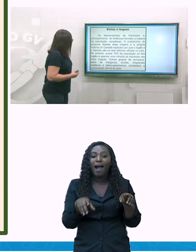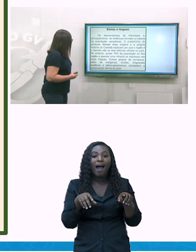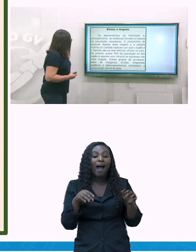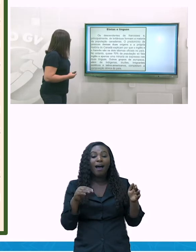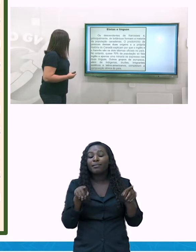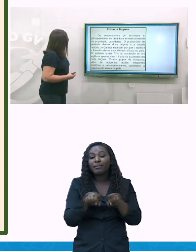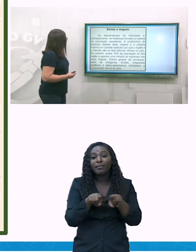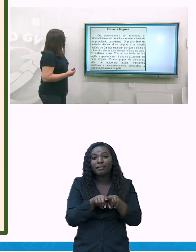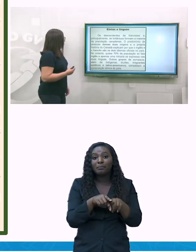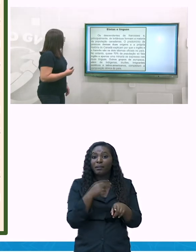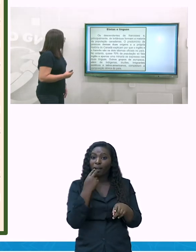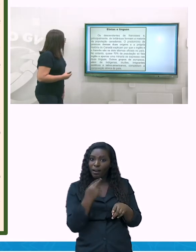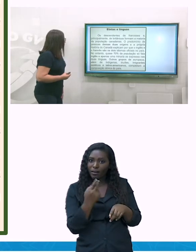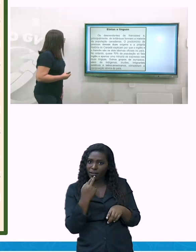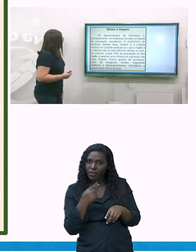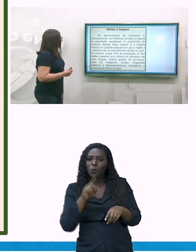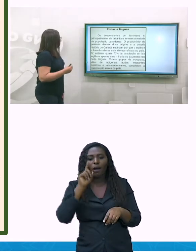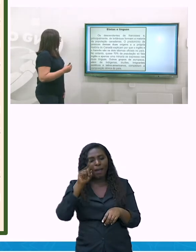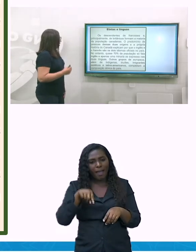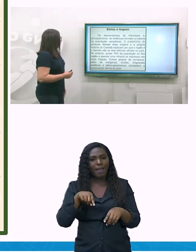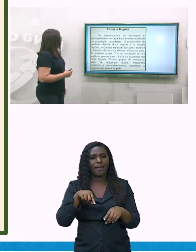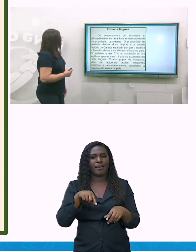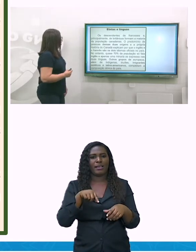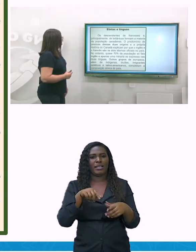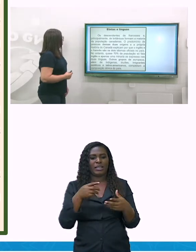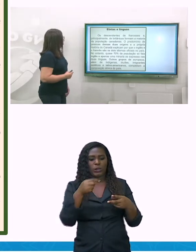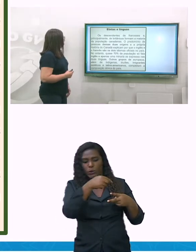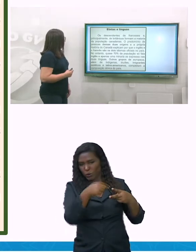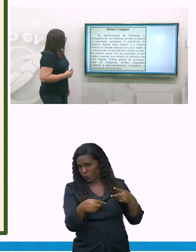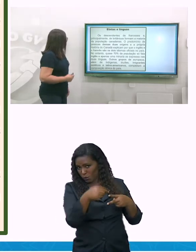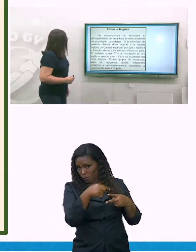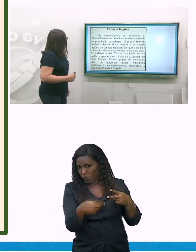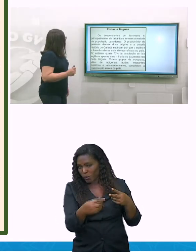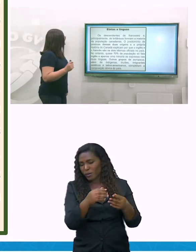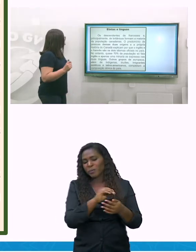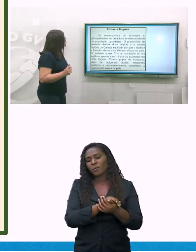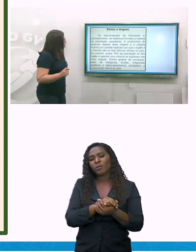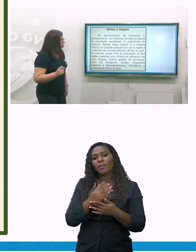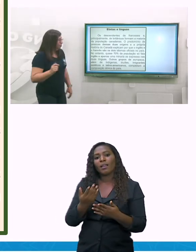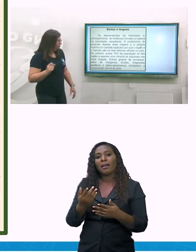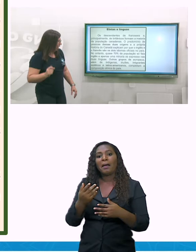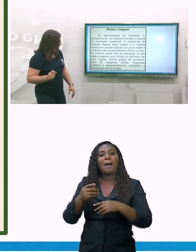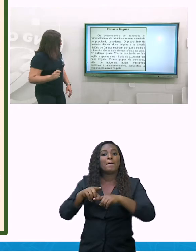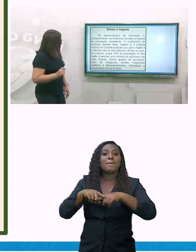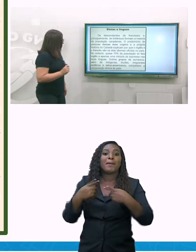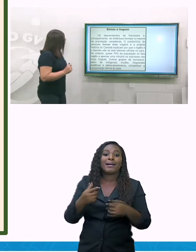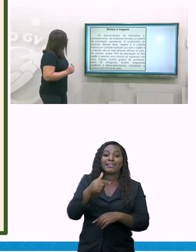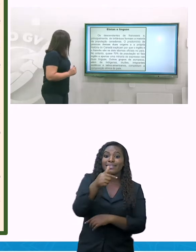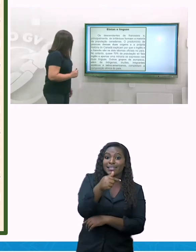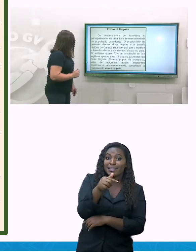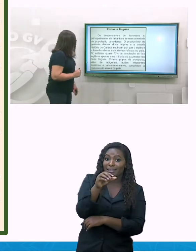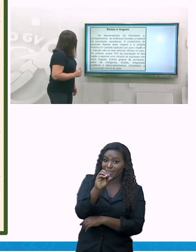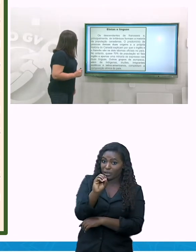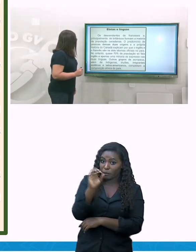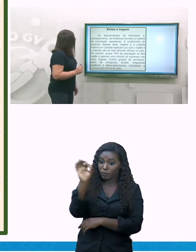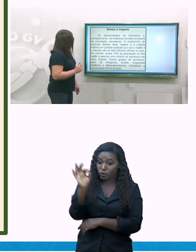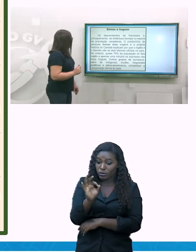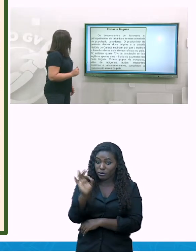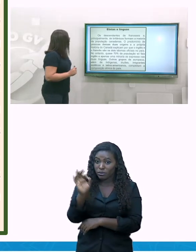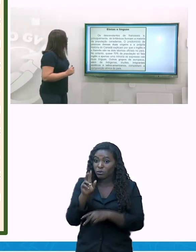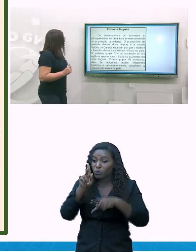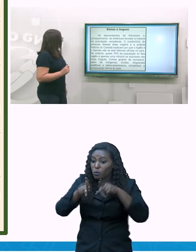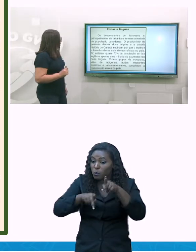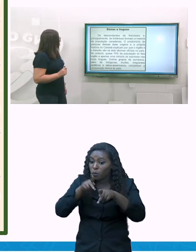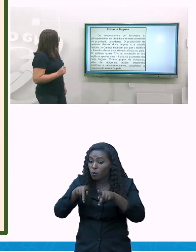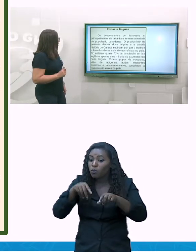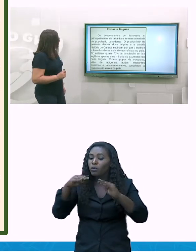do país. No entanto, 70% da população só fala o inglês e